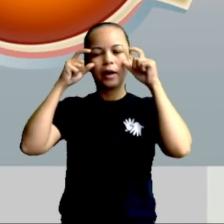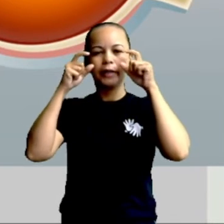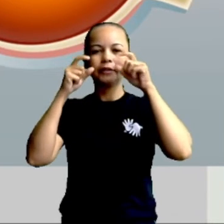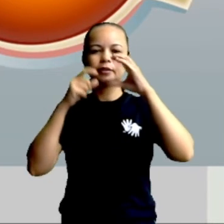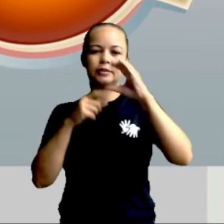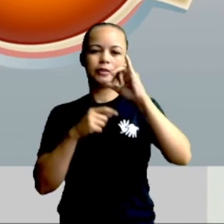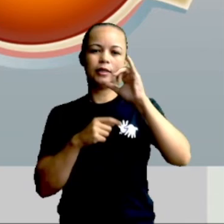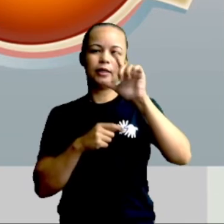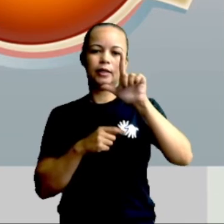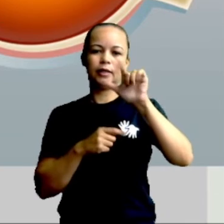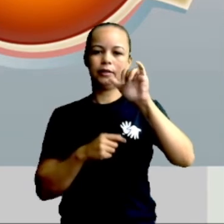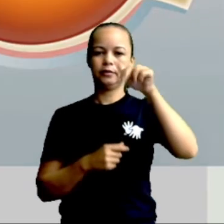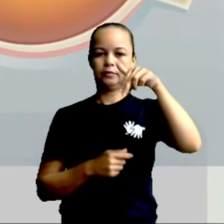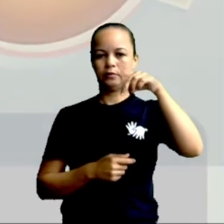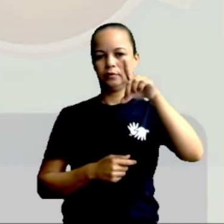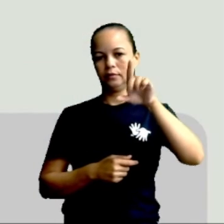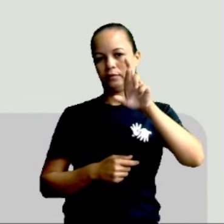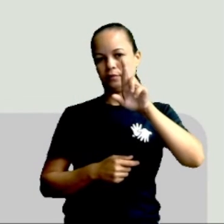que tem astigmatismo,